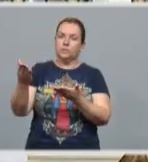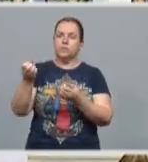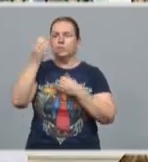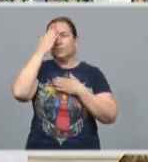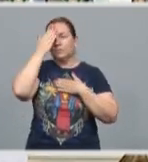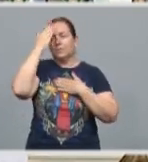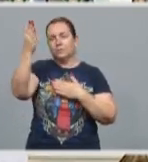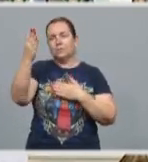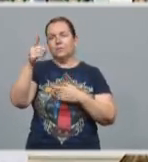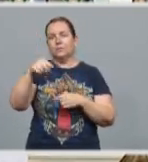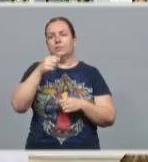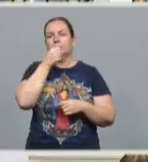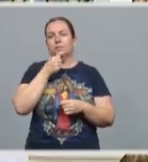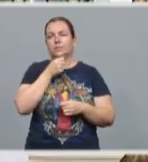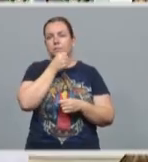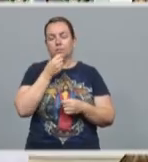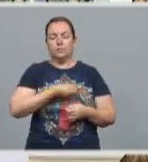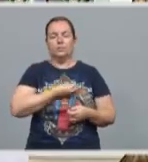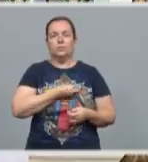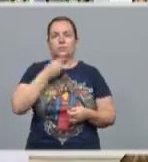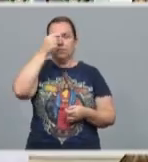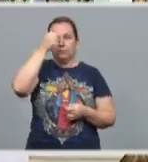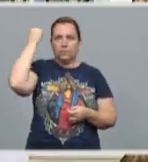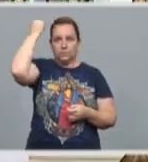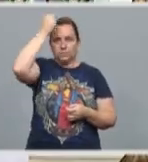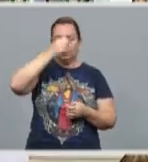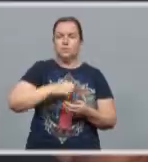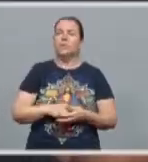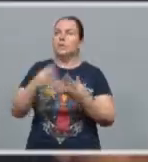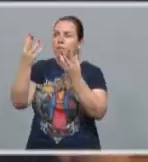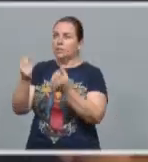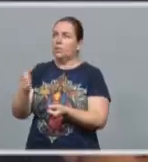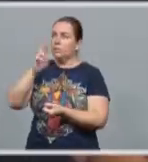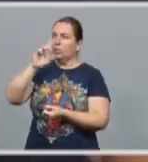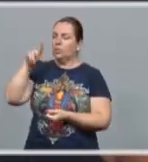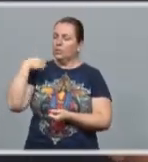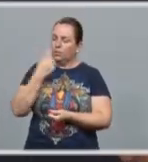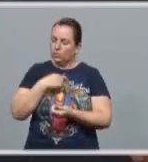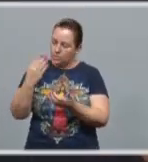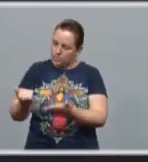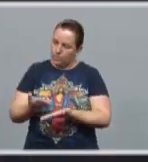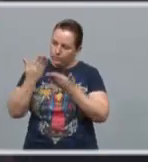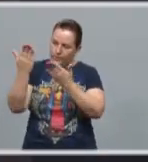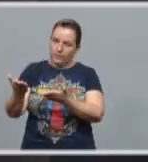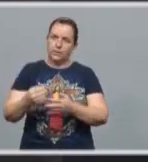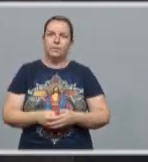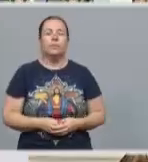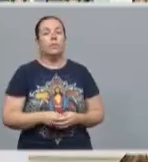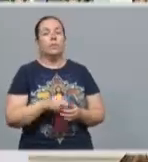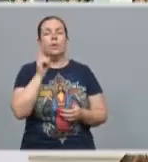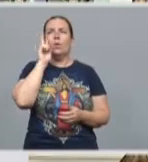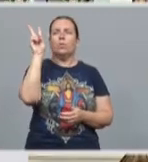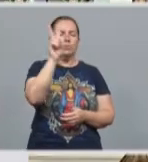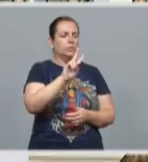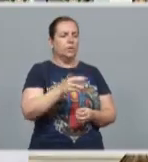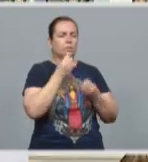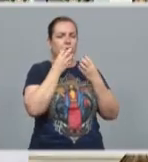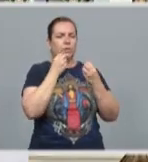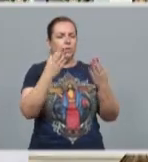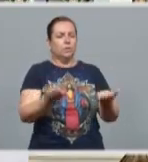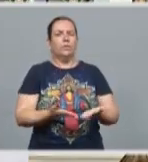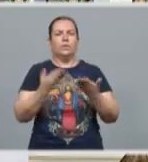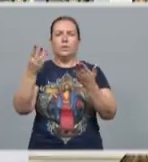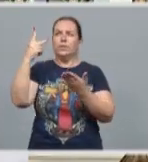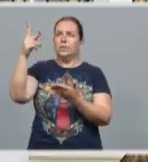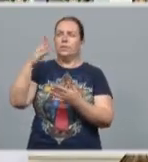de graças esse sacrifício de vida e santidade. Recebei, ó Senhor, a nossa oferta. Olhai com bondade a oferenda da